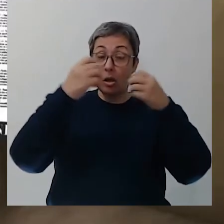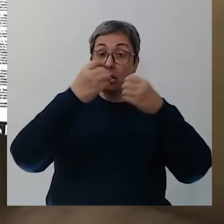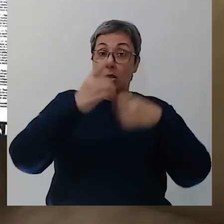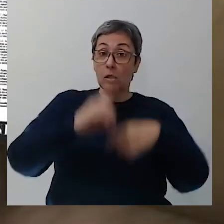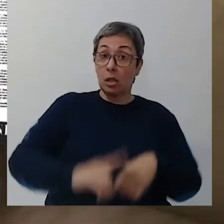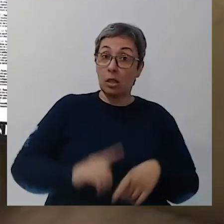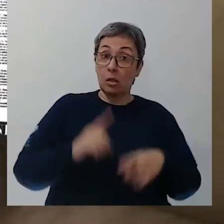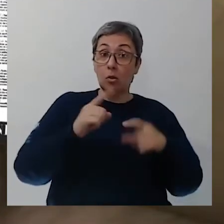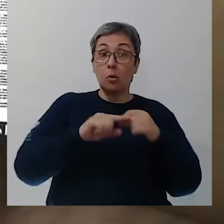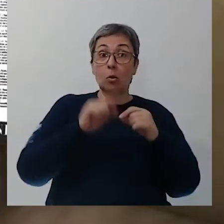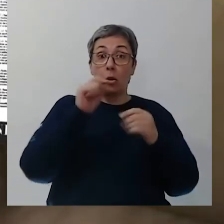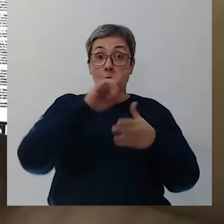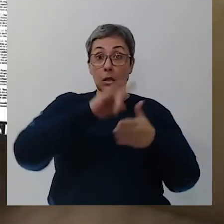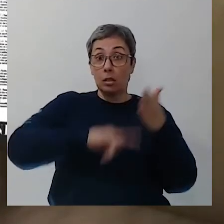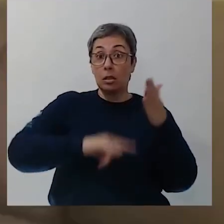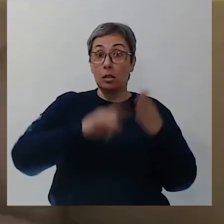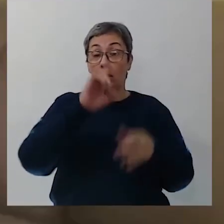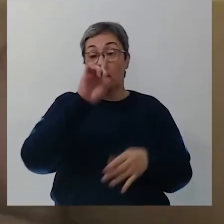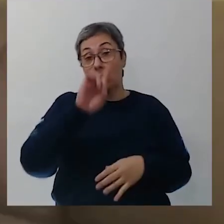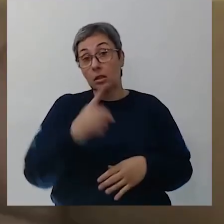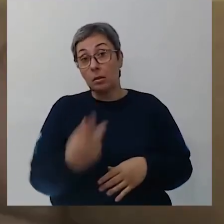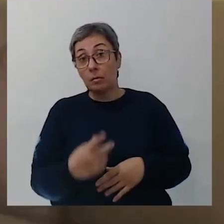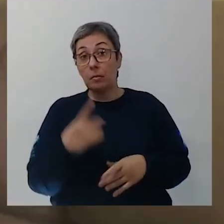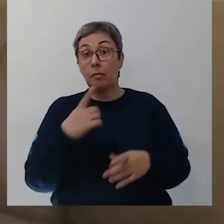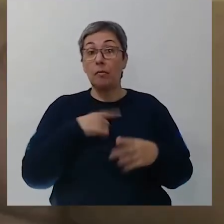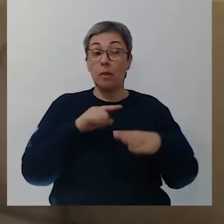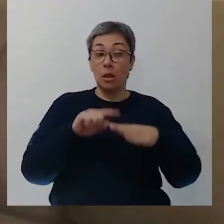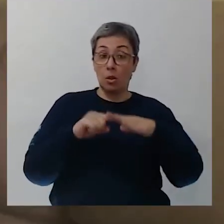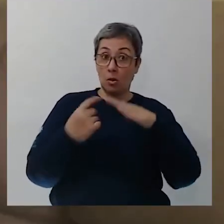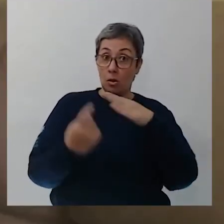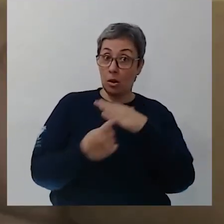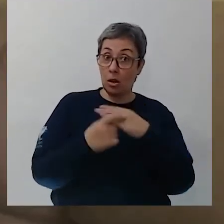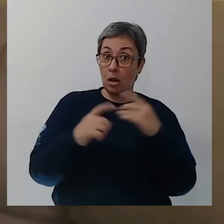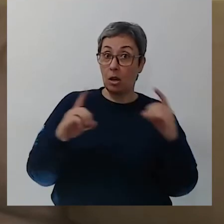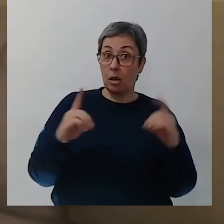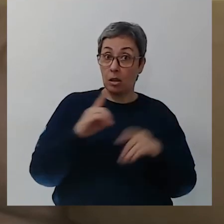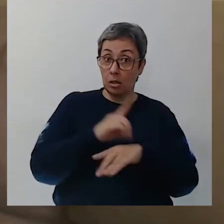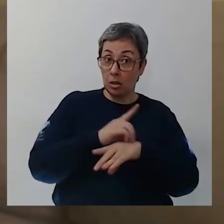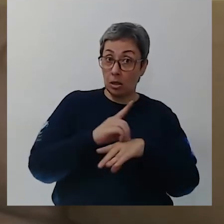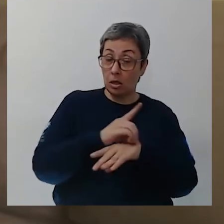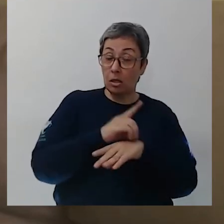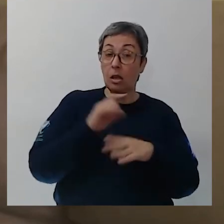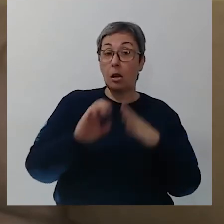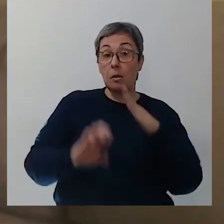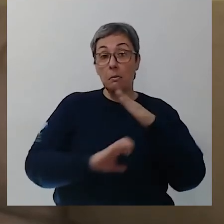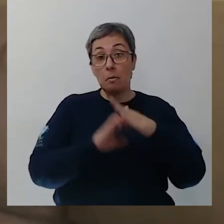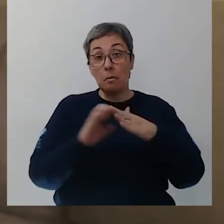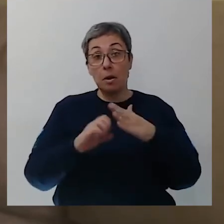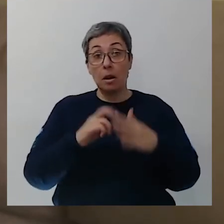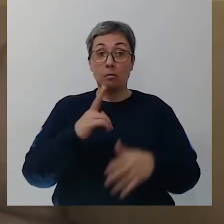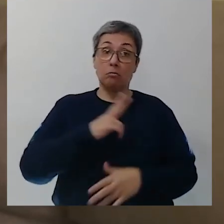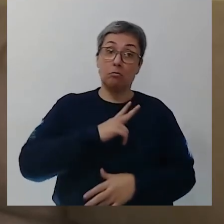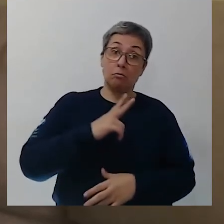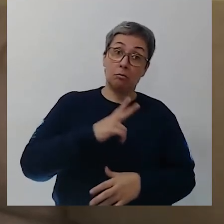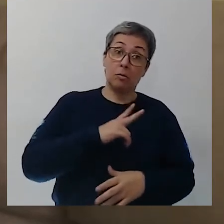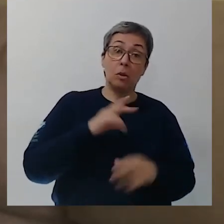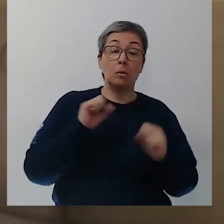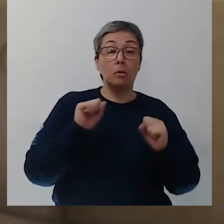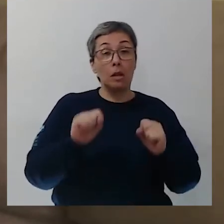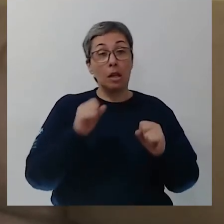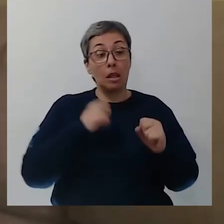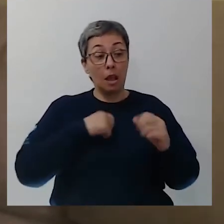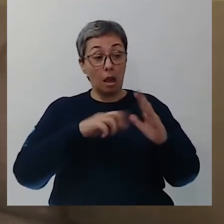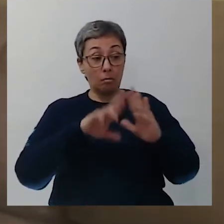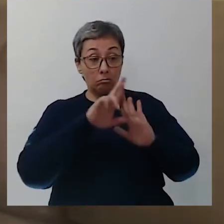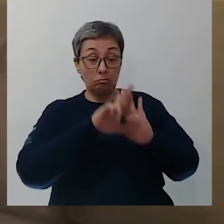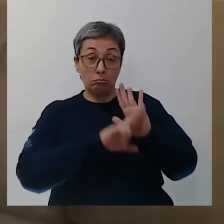Declaração Universal dos Direitos Humanos. O ponto é, as plataformas digitais são empresas privadas. E como toda empresa privada,